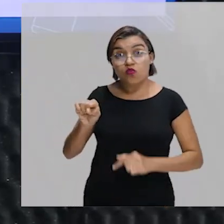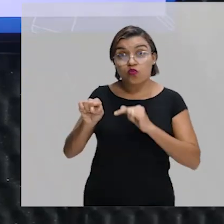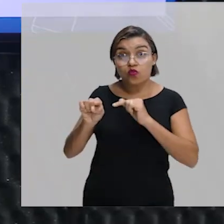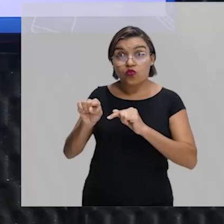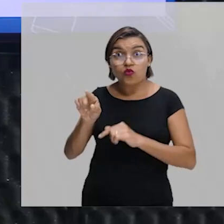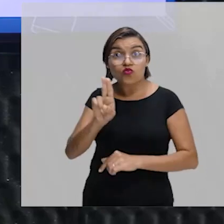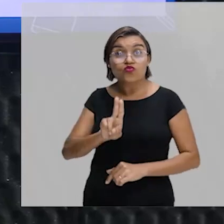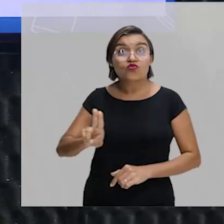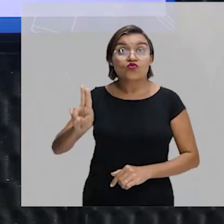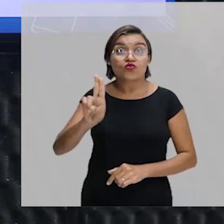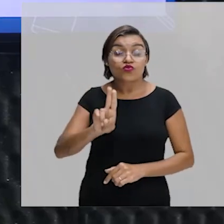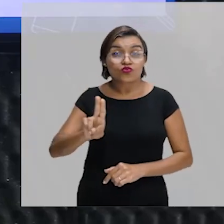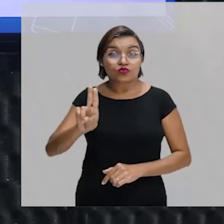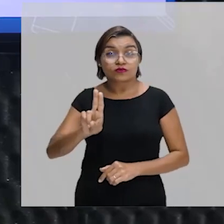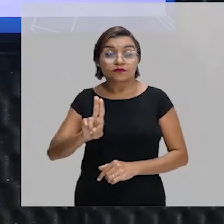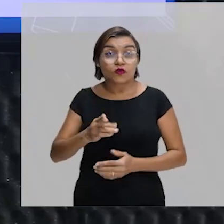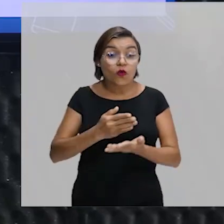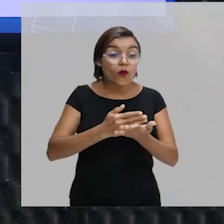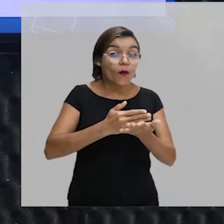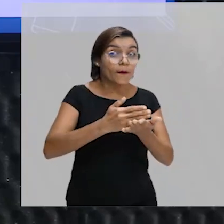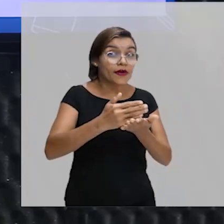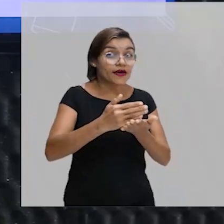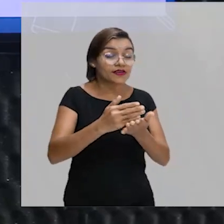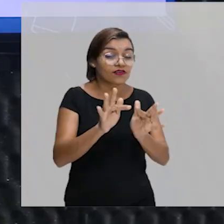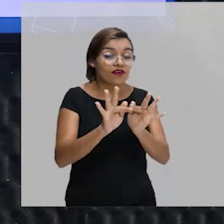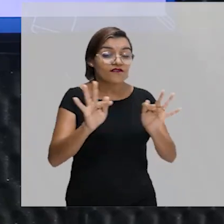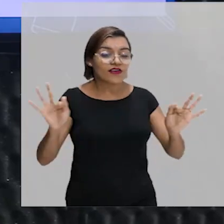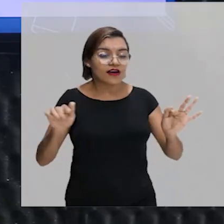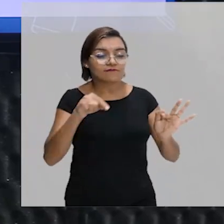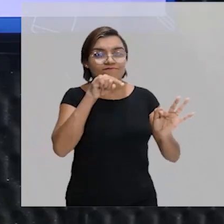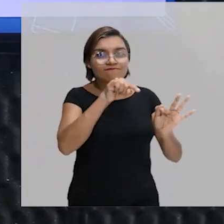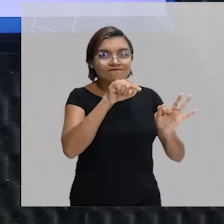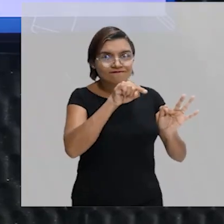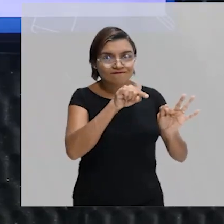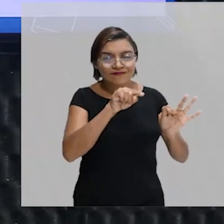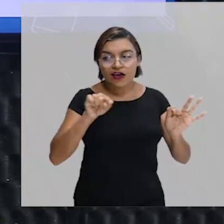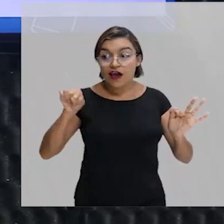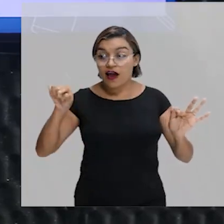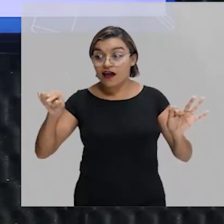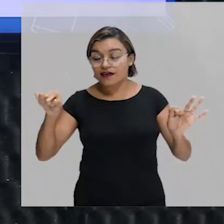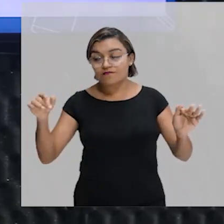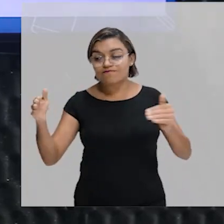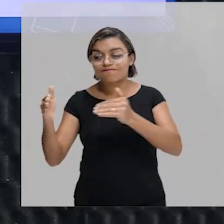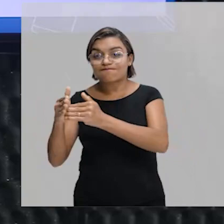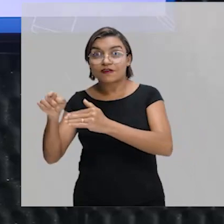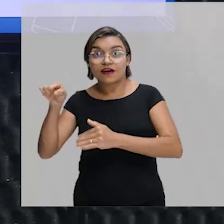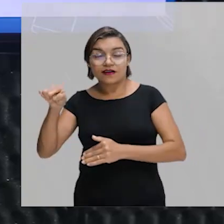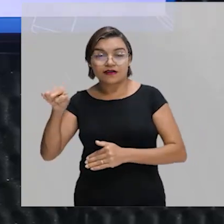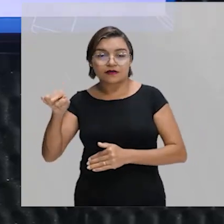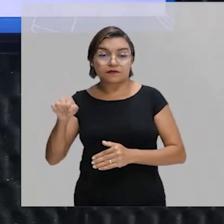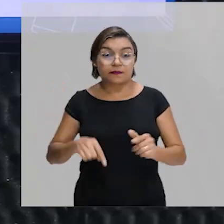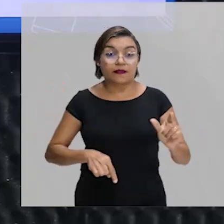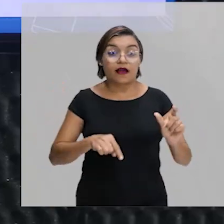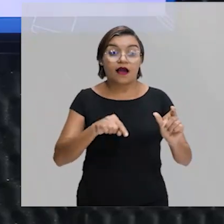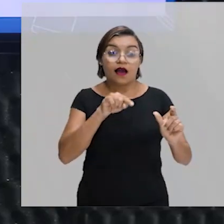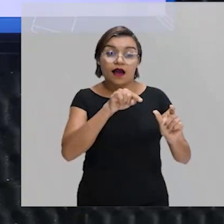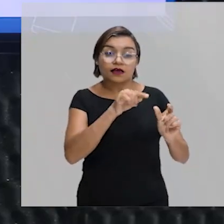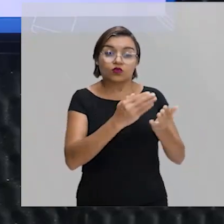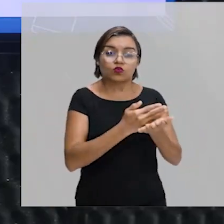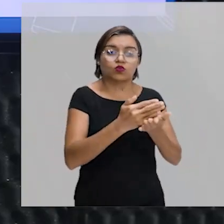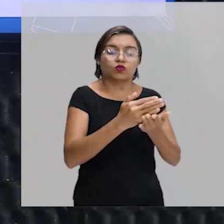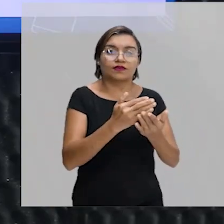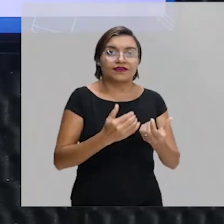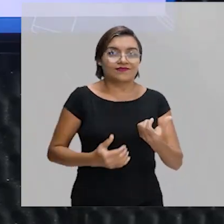eu utilizo no início da frase e no final da frase. No início da frase, eu uso o ponto de interrogação